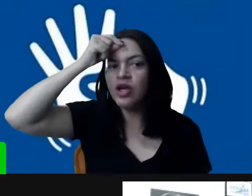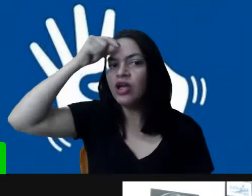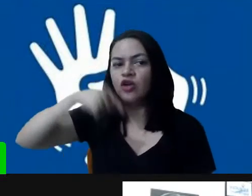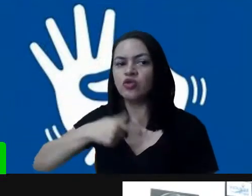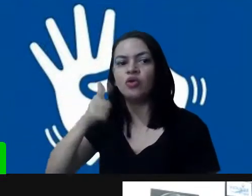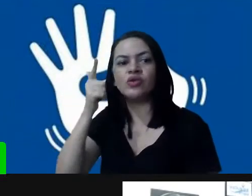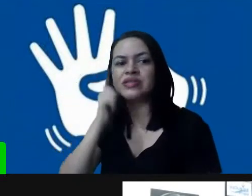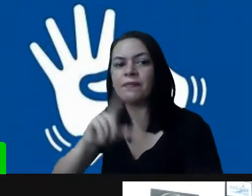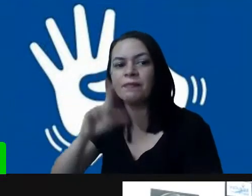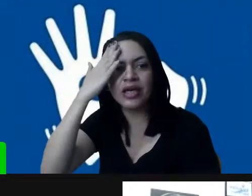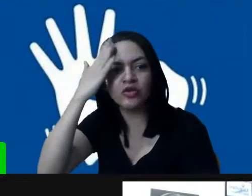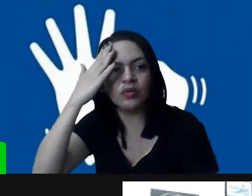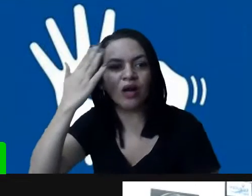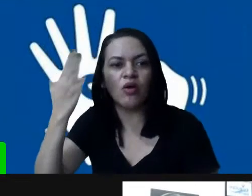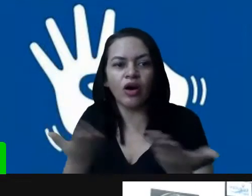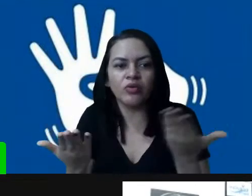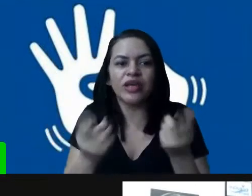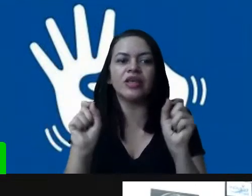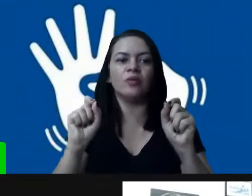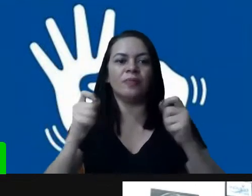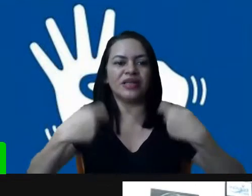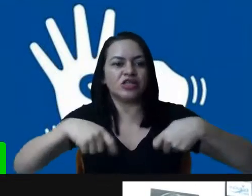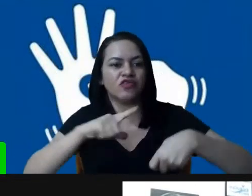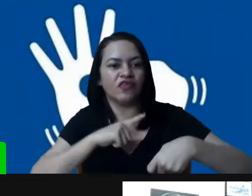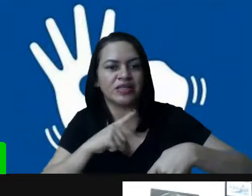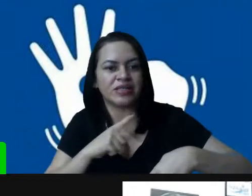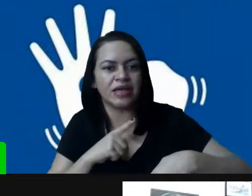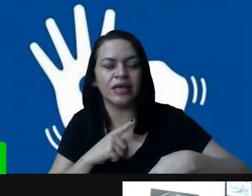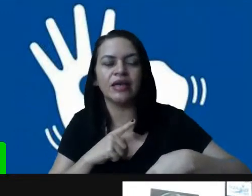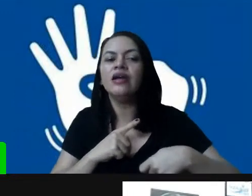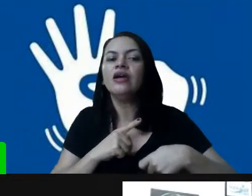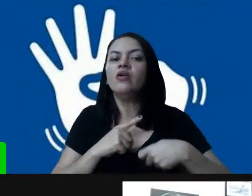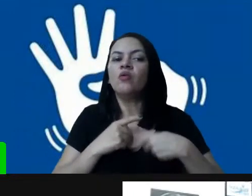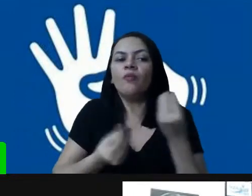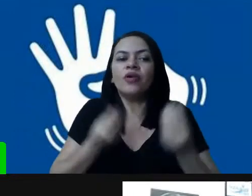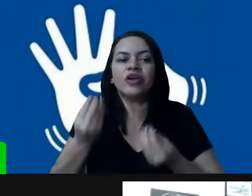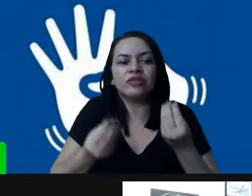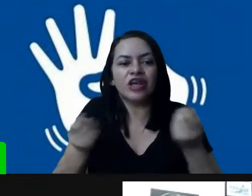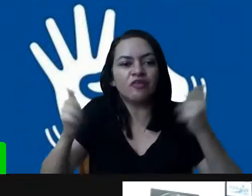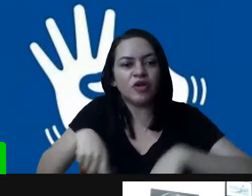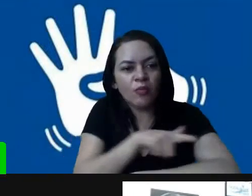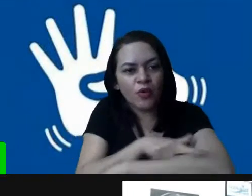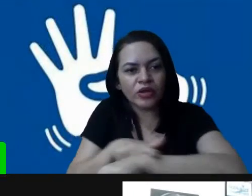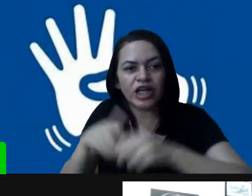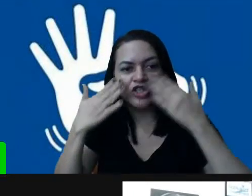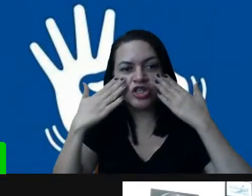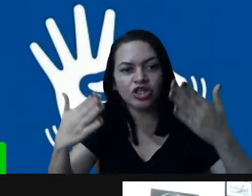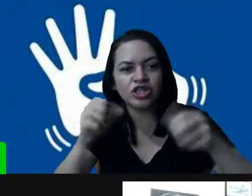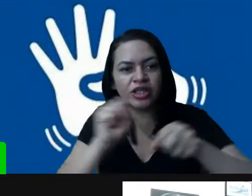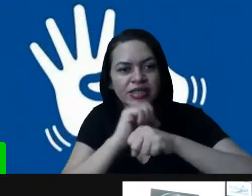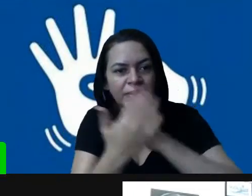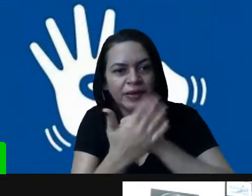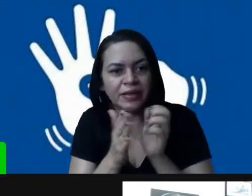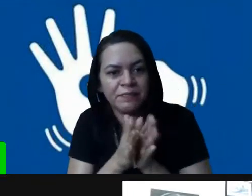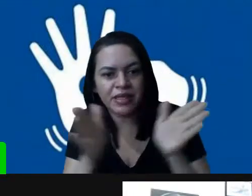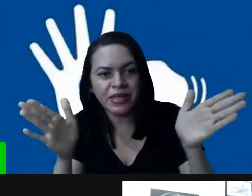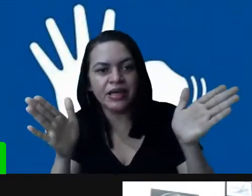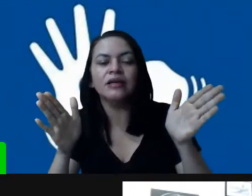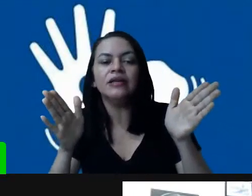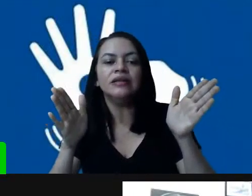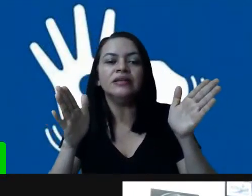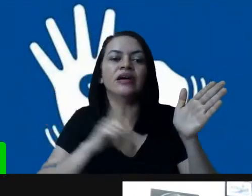alívio, eu estou sabendo agora o que que eu preciso fazer, como que eu devo me comportar diante dessa